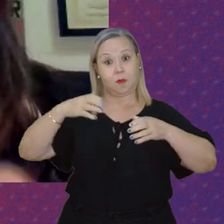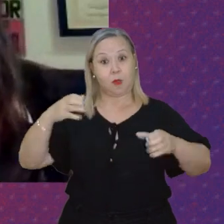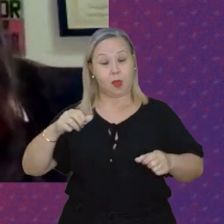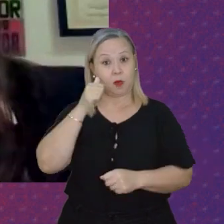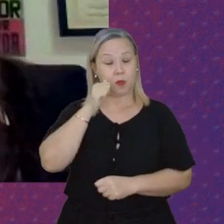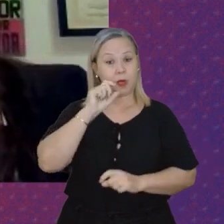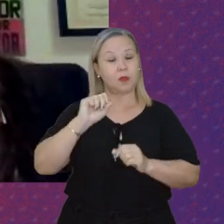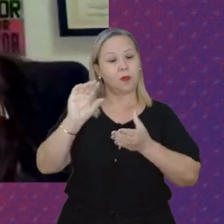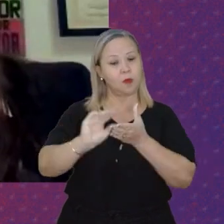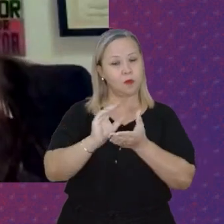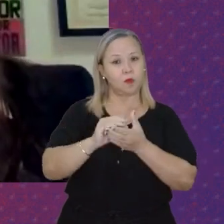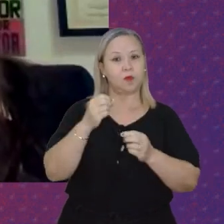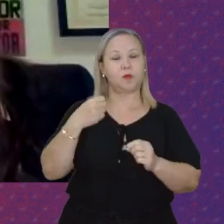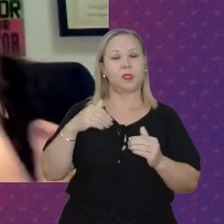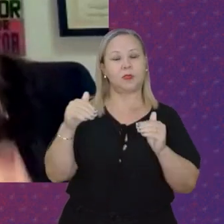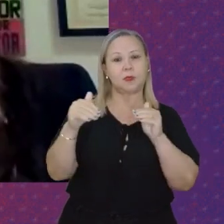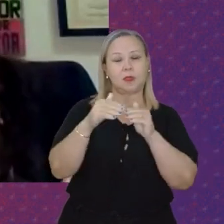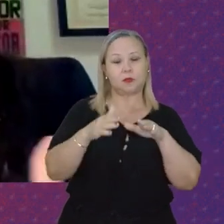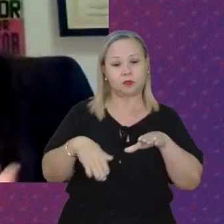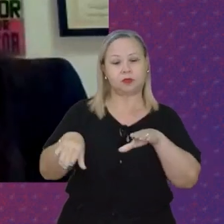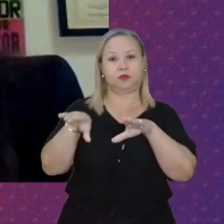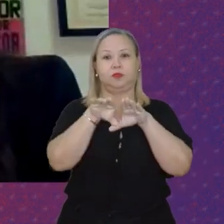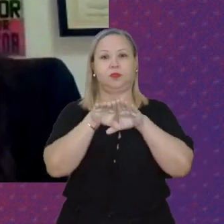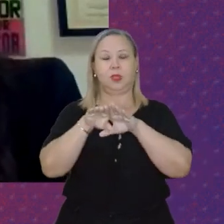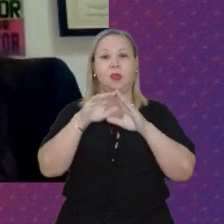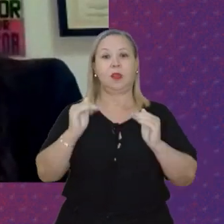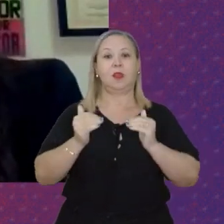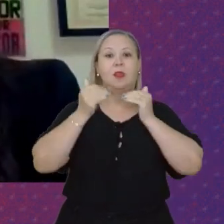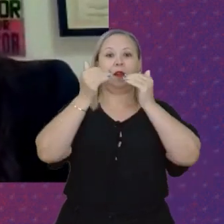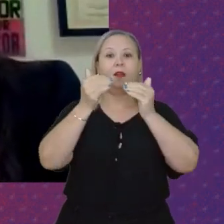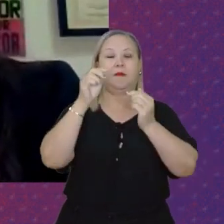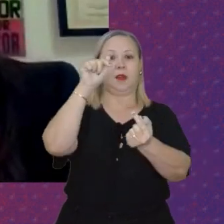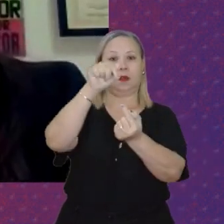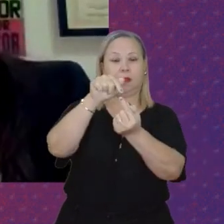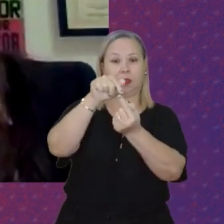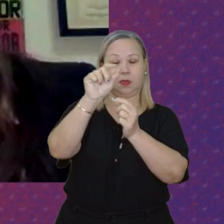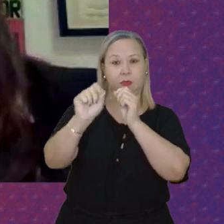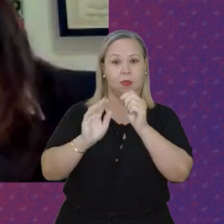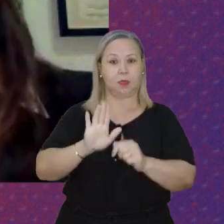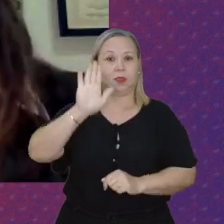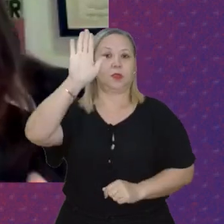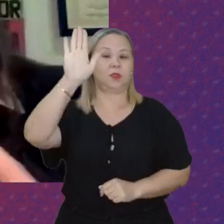ser proporcionalmente elevados, destinados às candidaturas femininas.